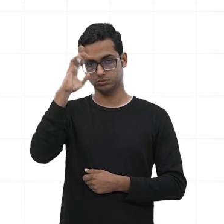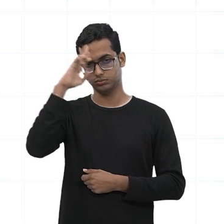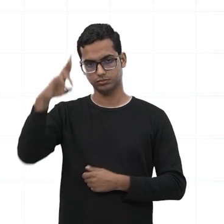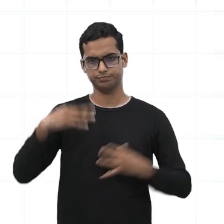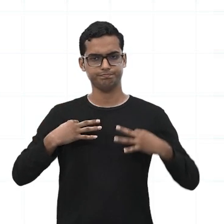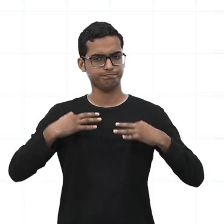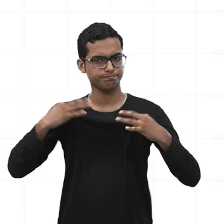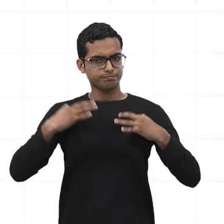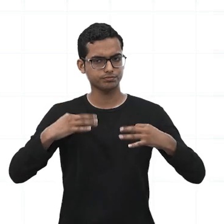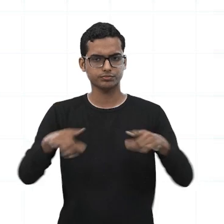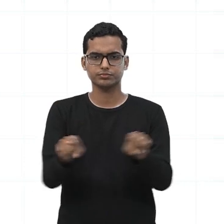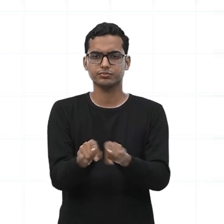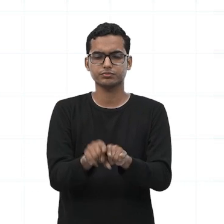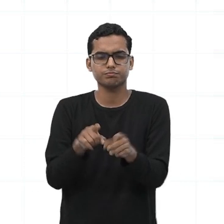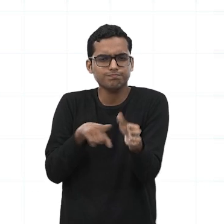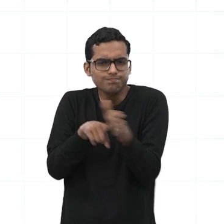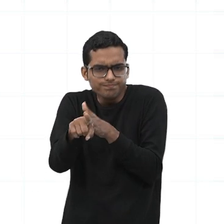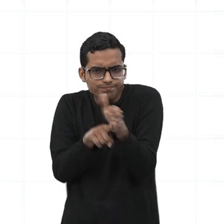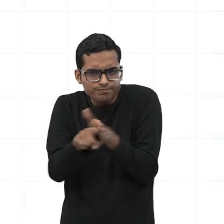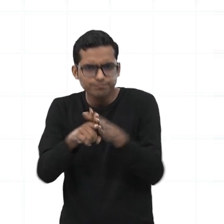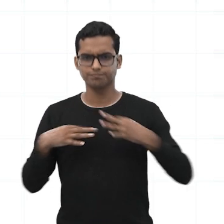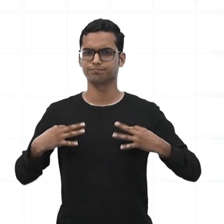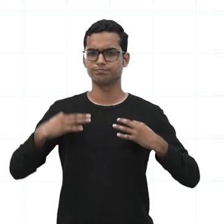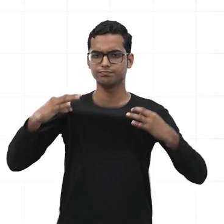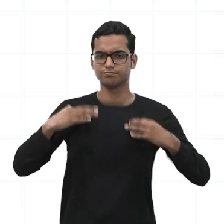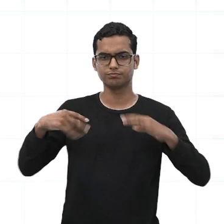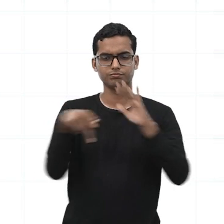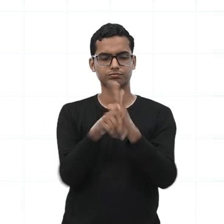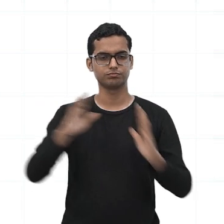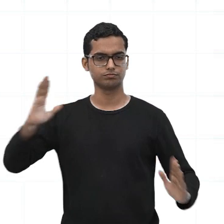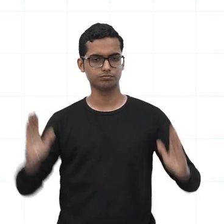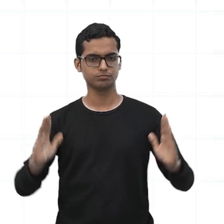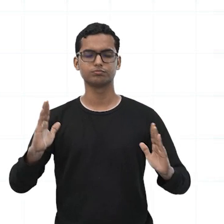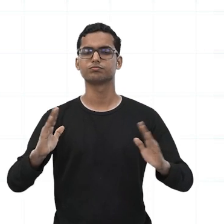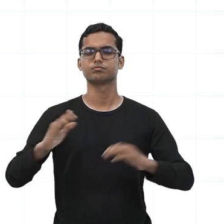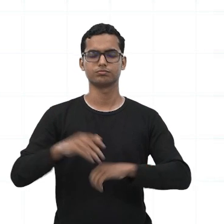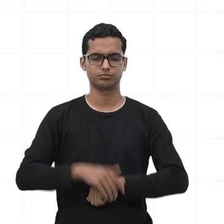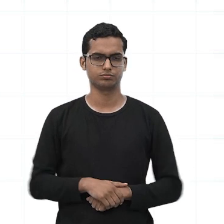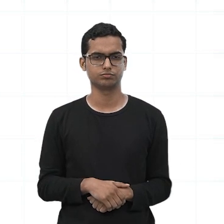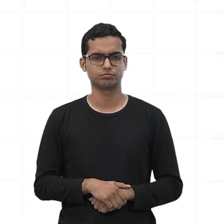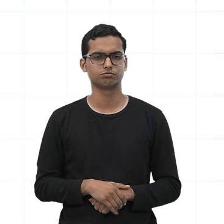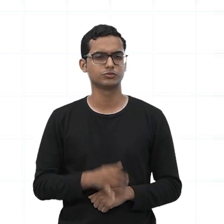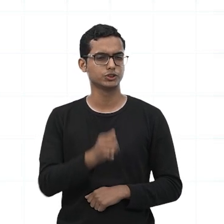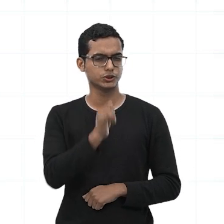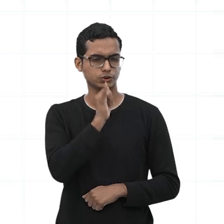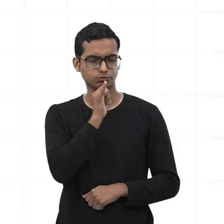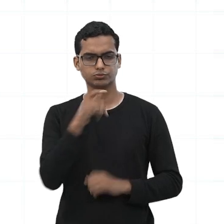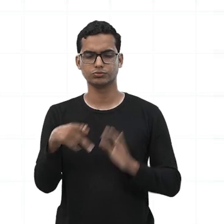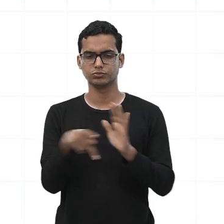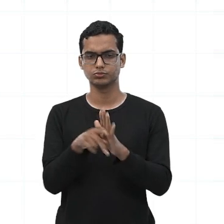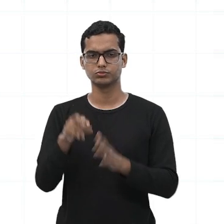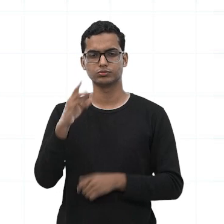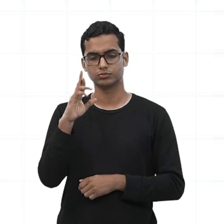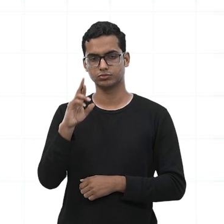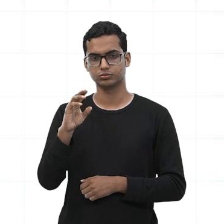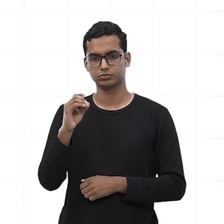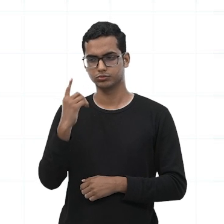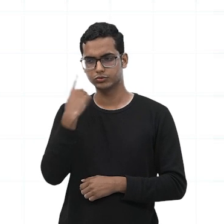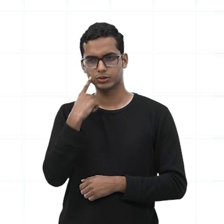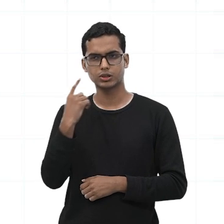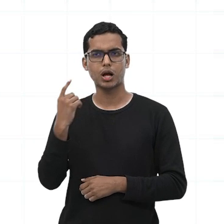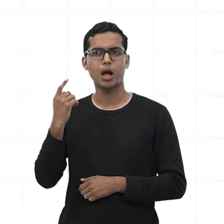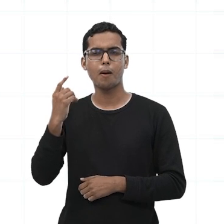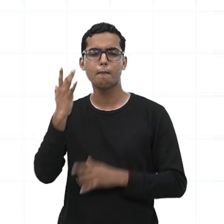quê? Para pesquisar a roupa da época. Que roupa, por exemplo, Romeu e Julieta usavam